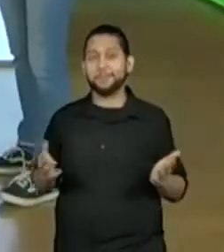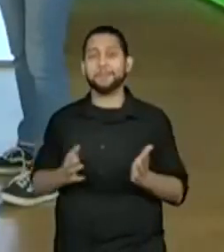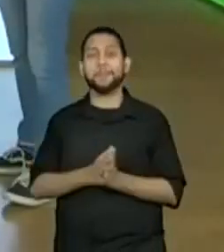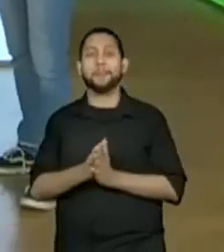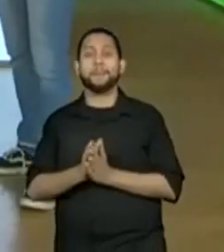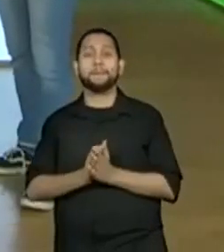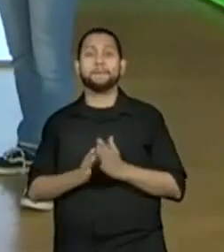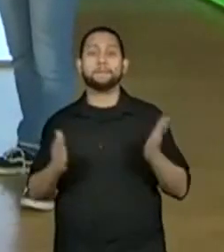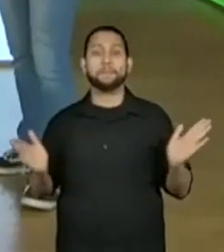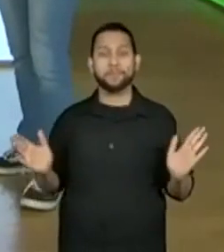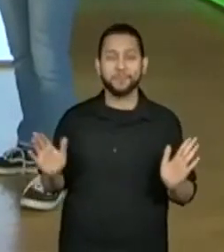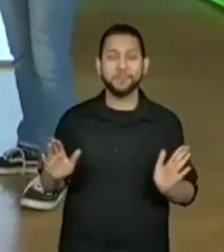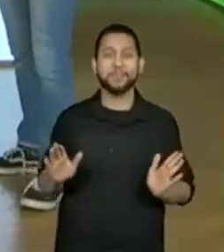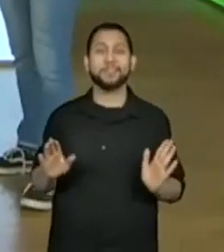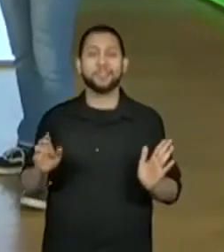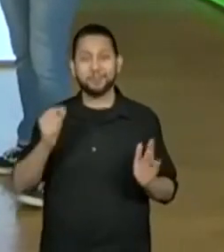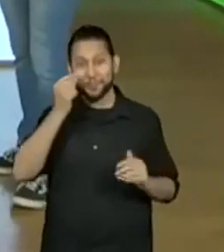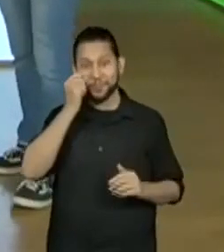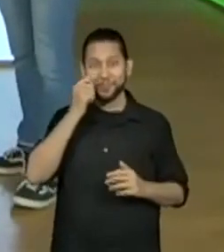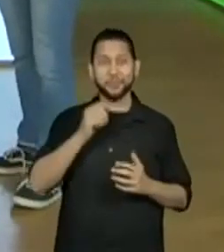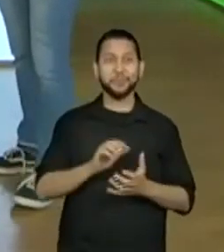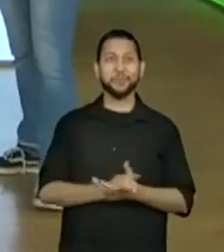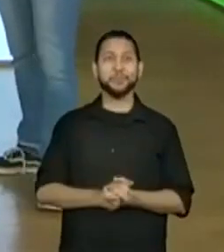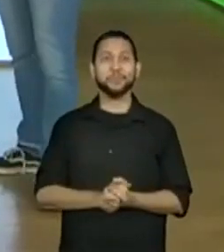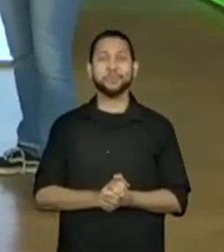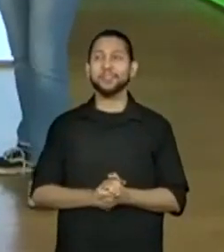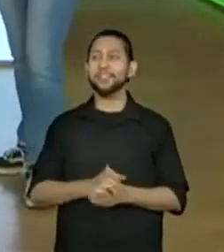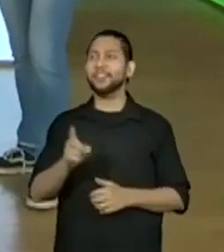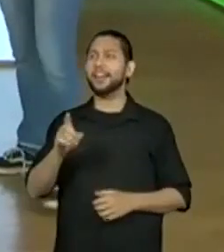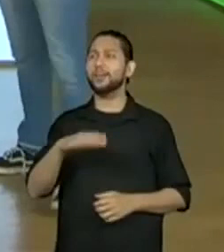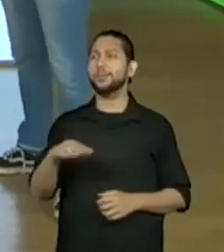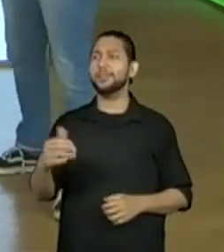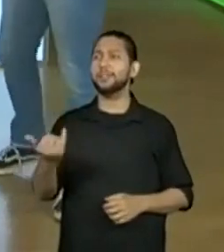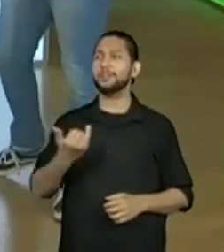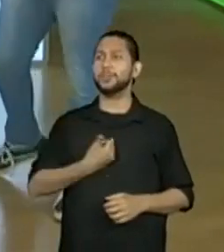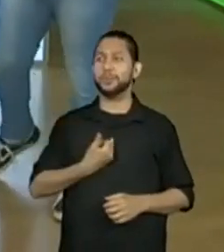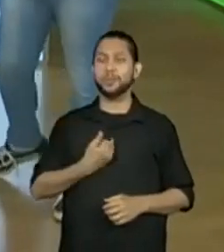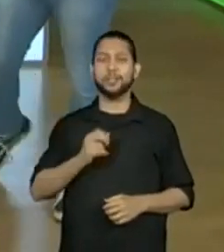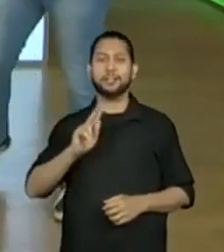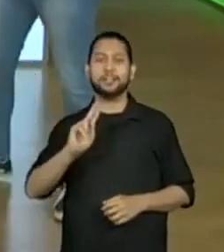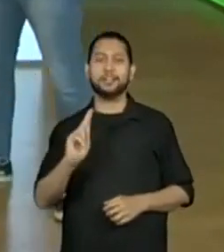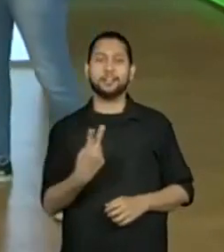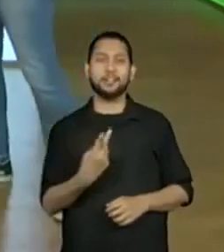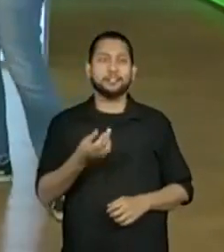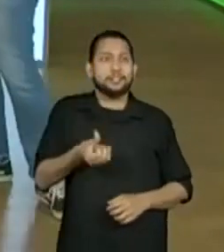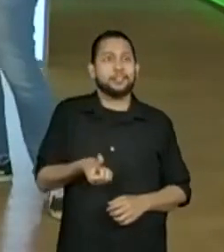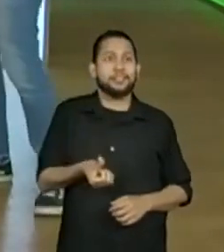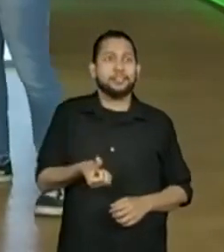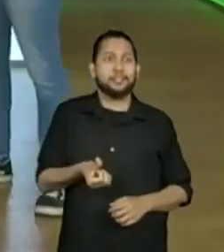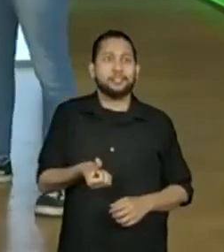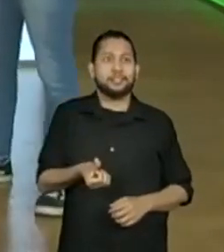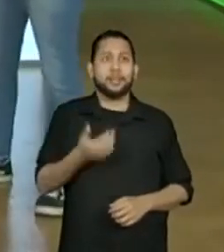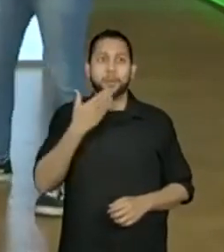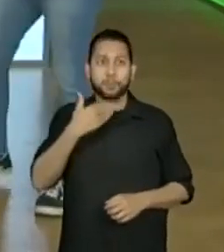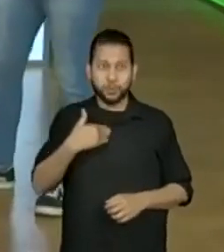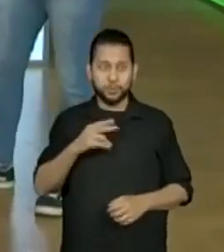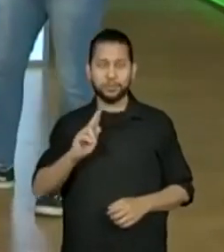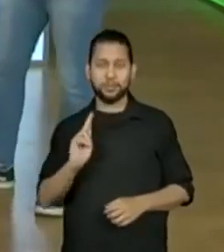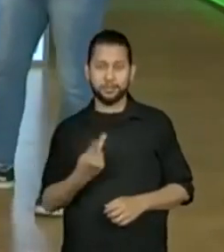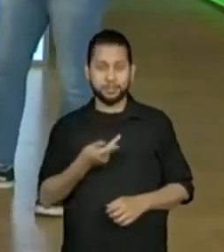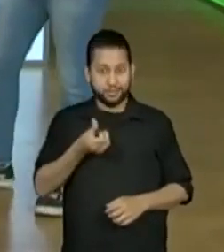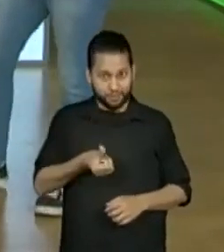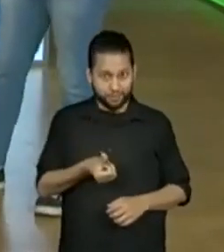Eu não vou comentar essa parte. É, melhor não. Um aluno sugeriu H6 e eu vou acatar o que o aluno falou ali no